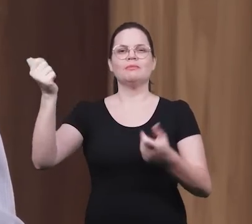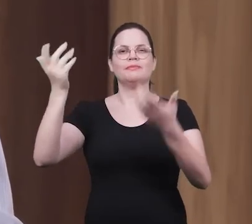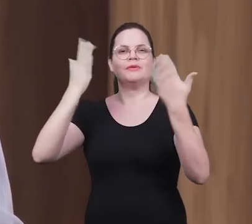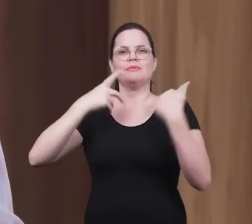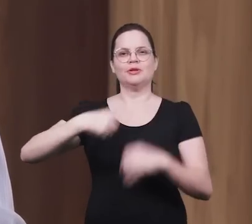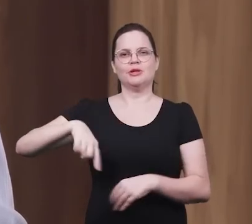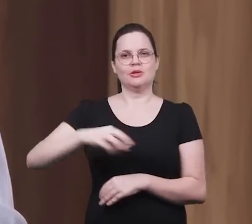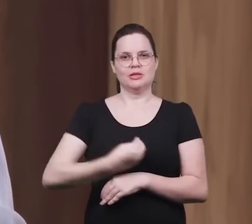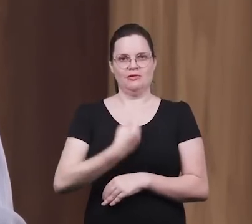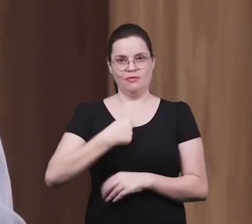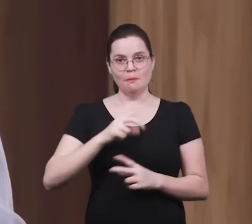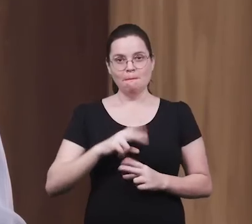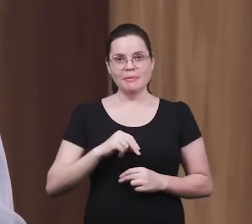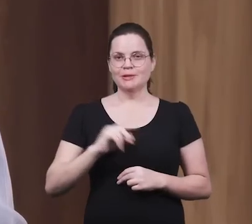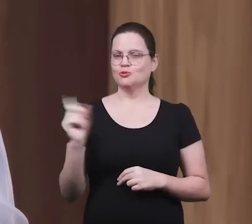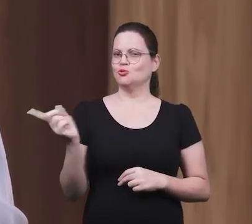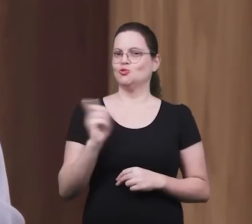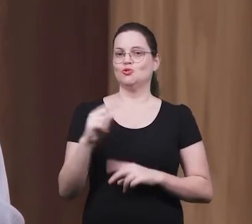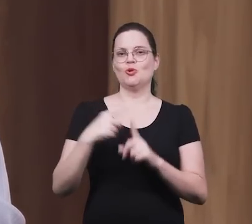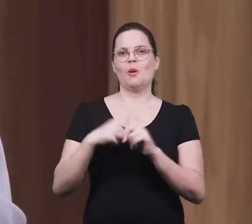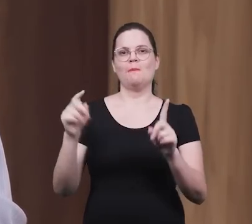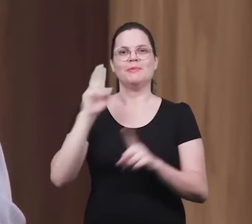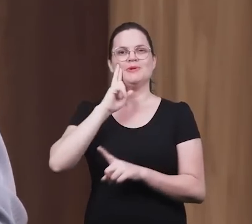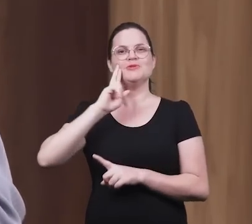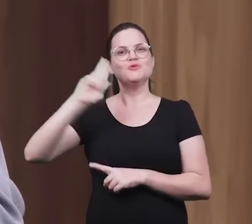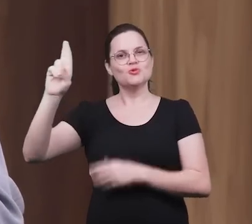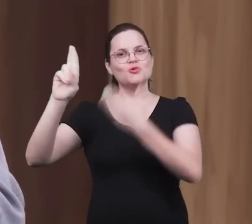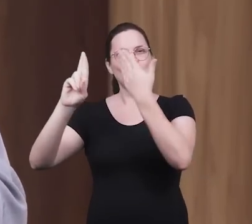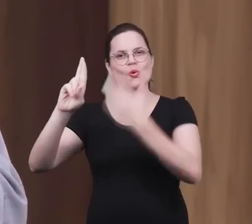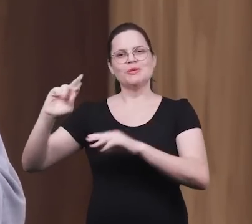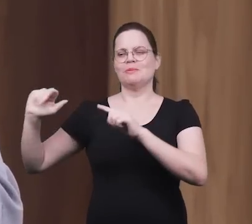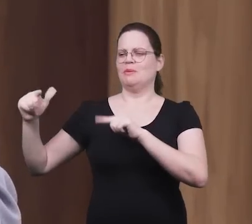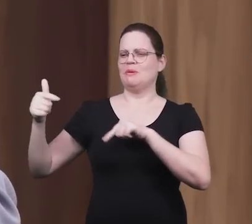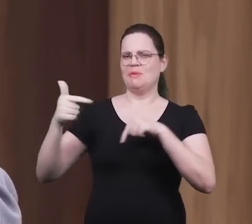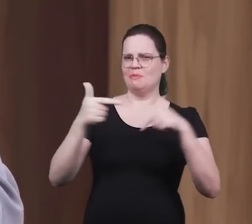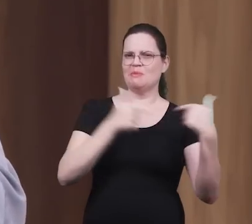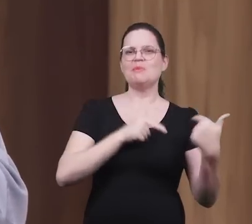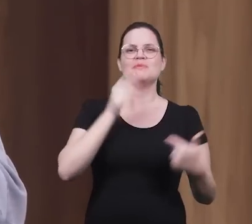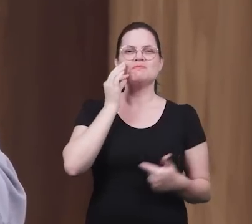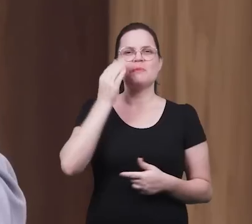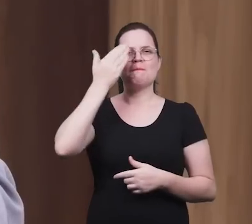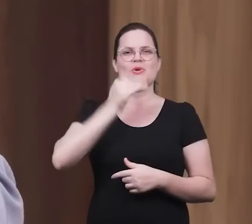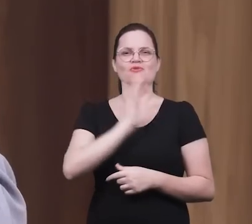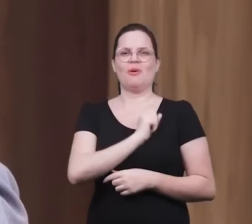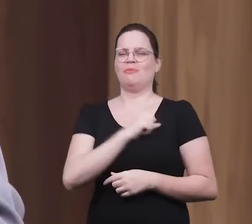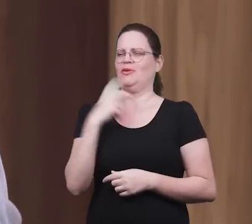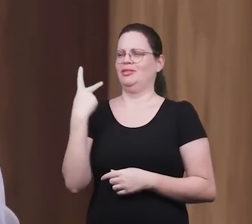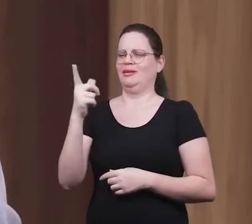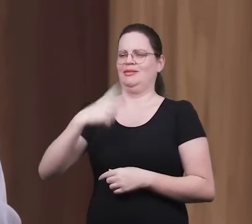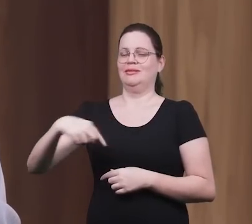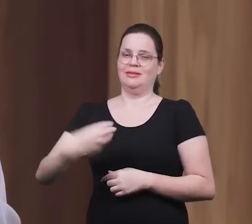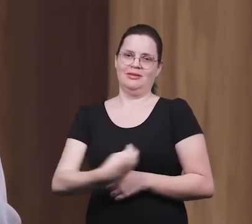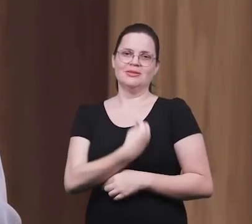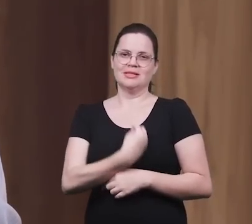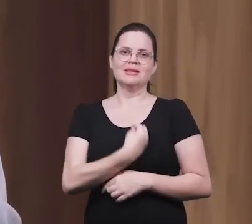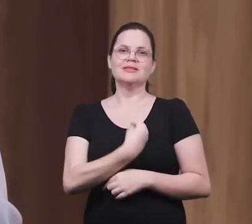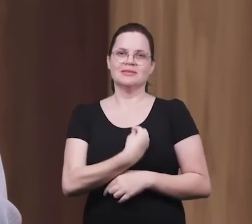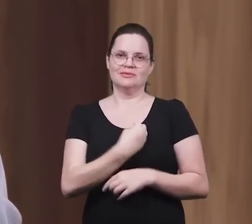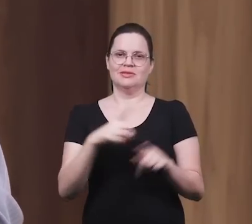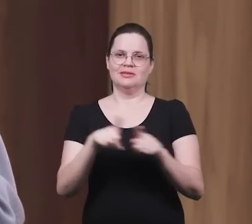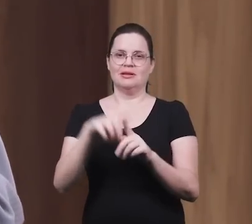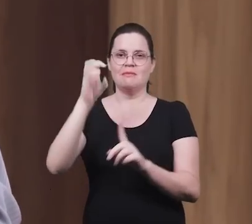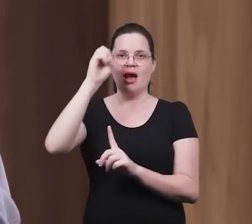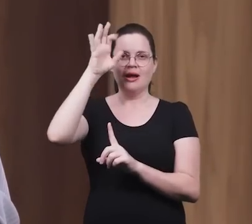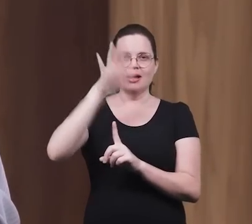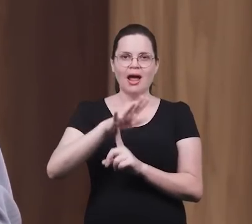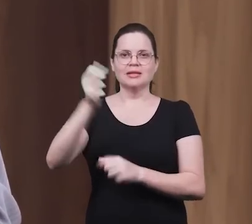faz por nós, mas os feitos do Senhor, é neles que o Senhor prova o seu imenso amor para conosco e